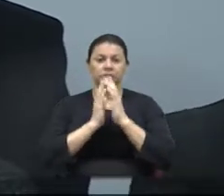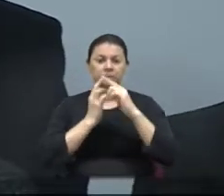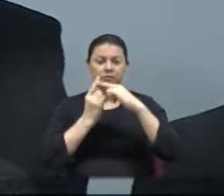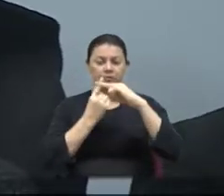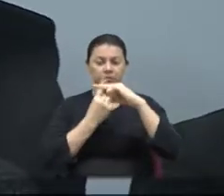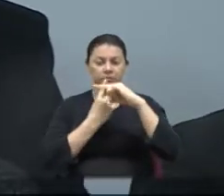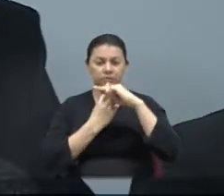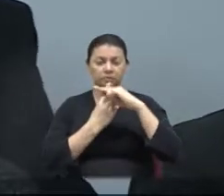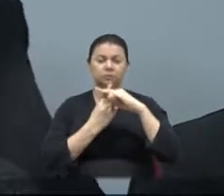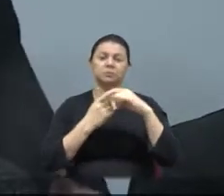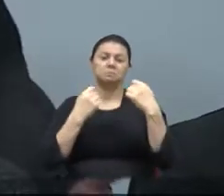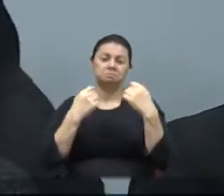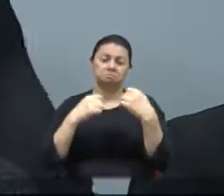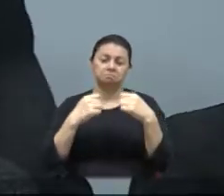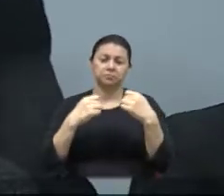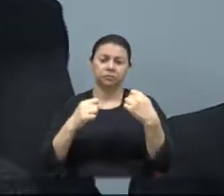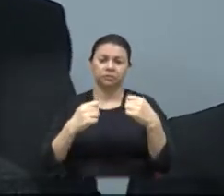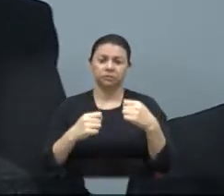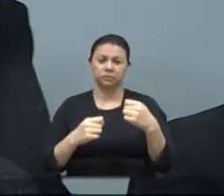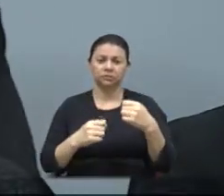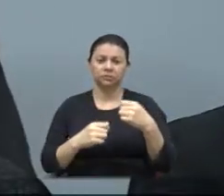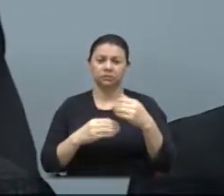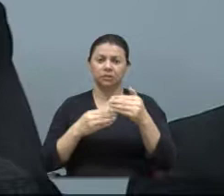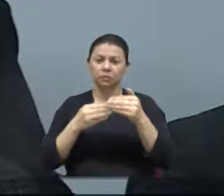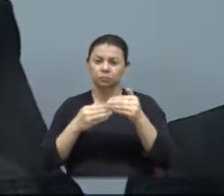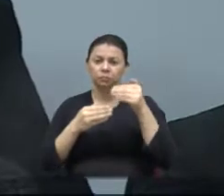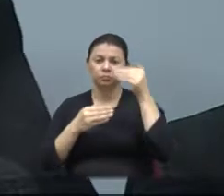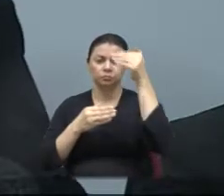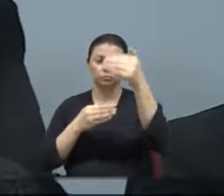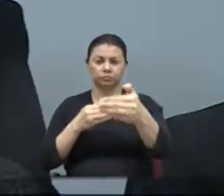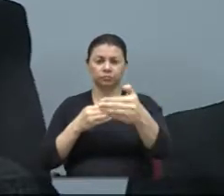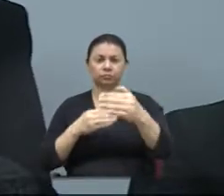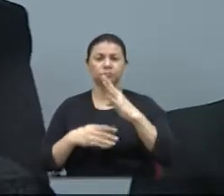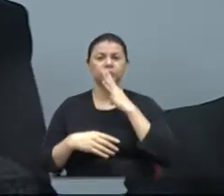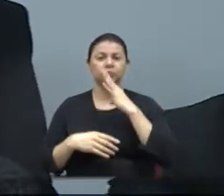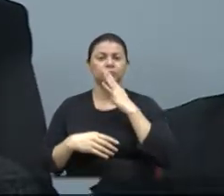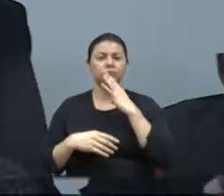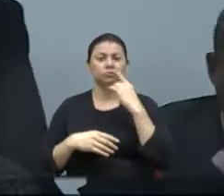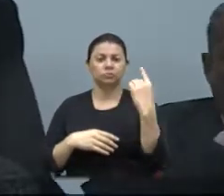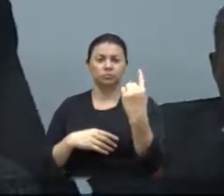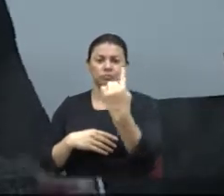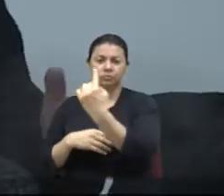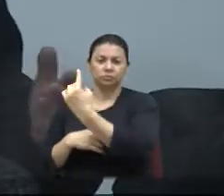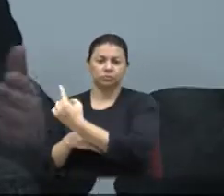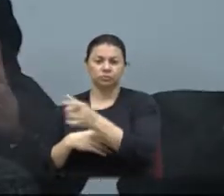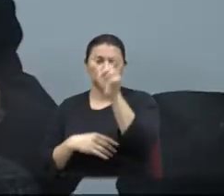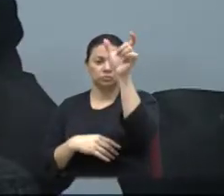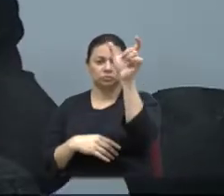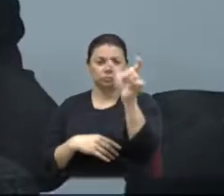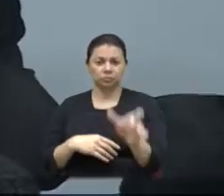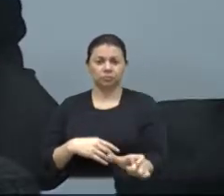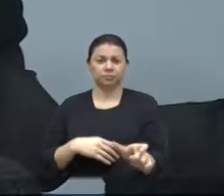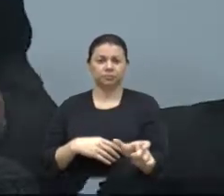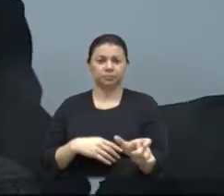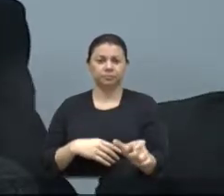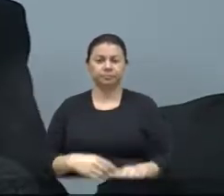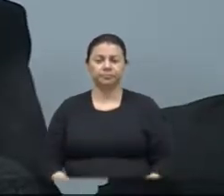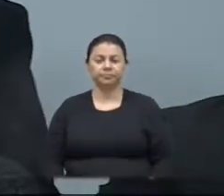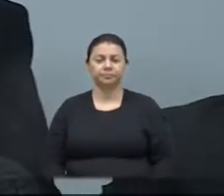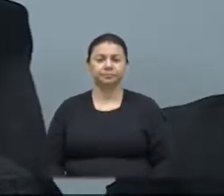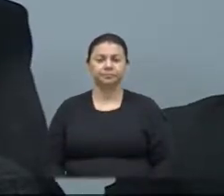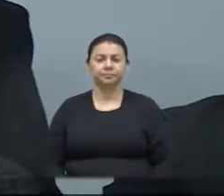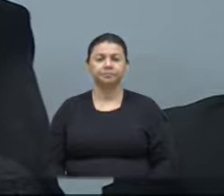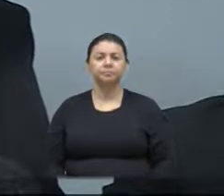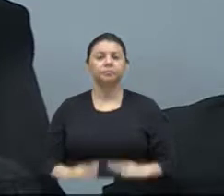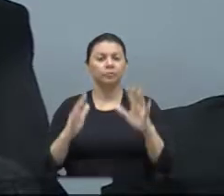com os drogados com as pessoas que estão as jogadas parabéns pelo